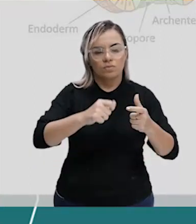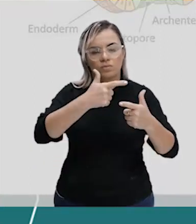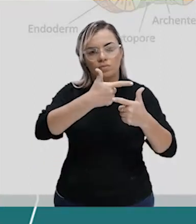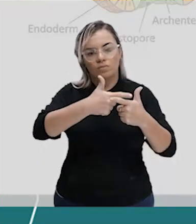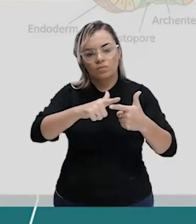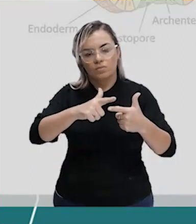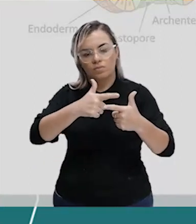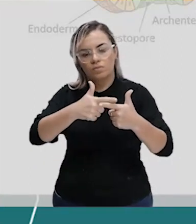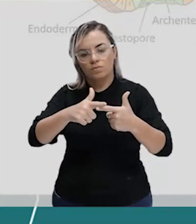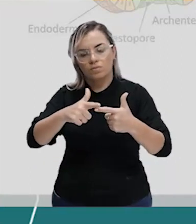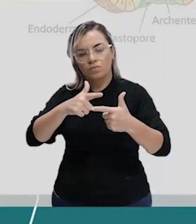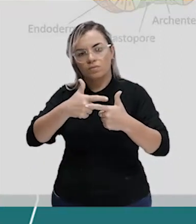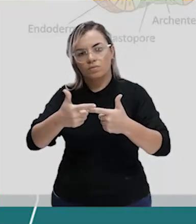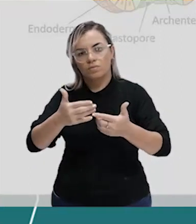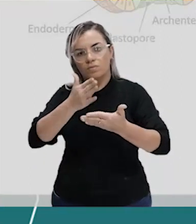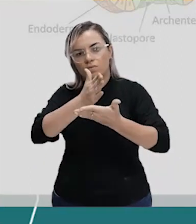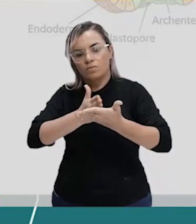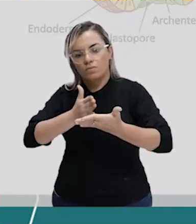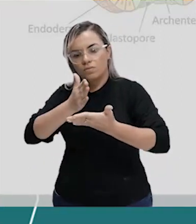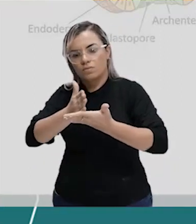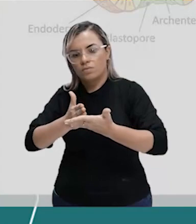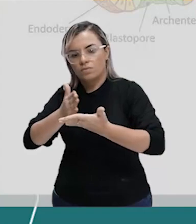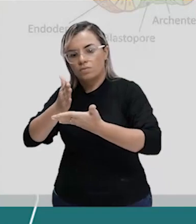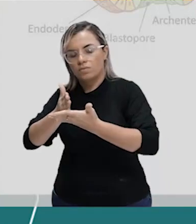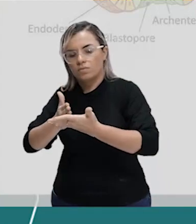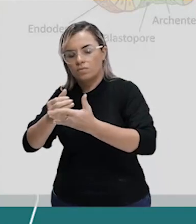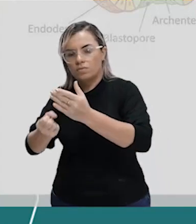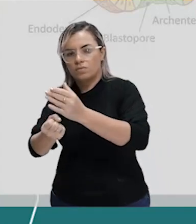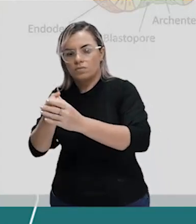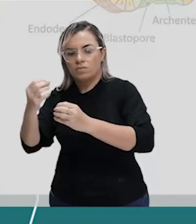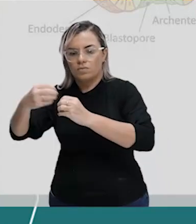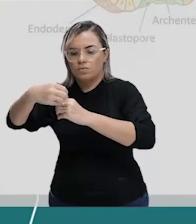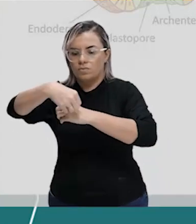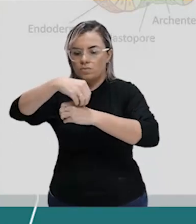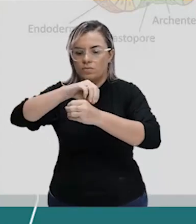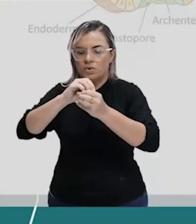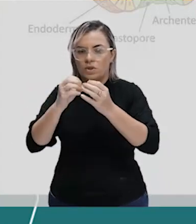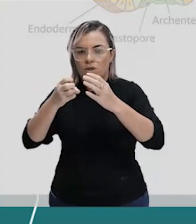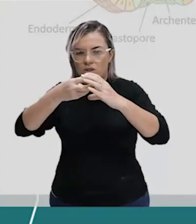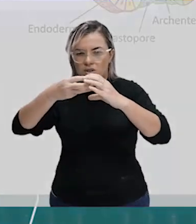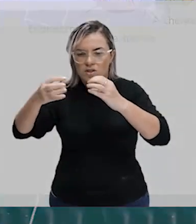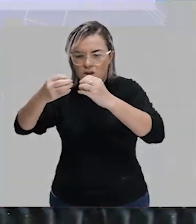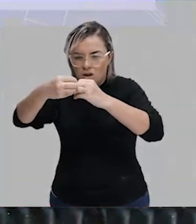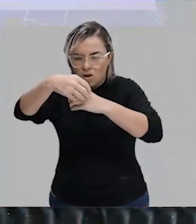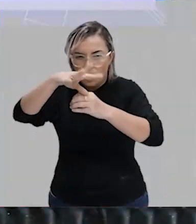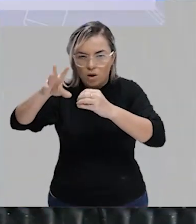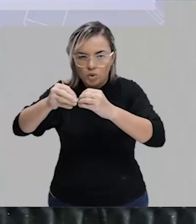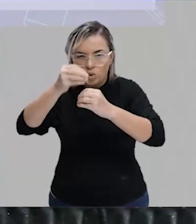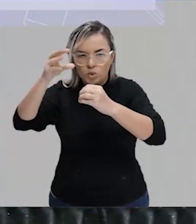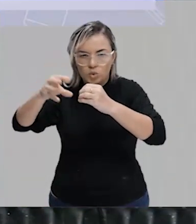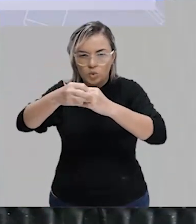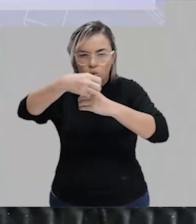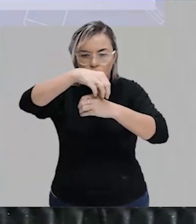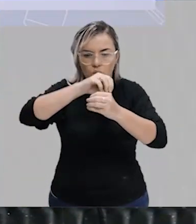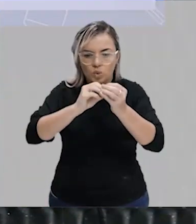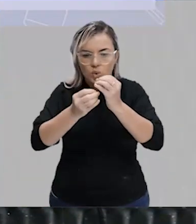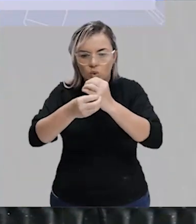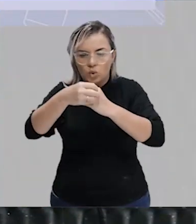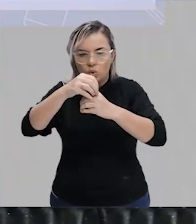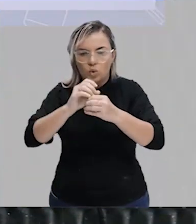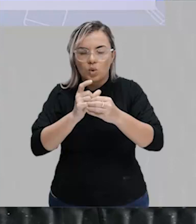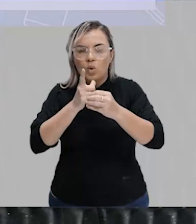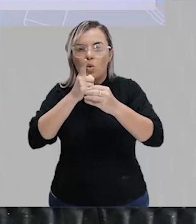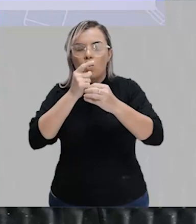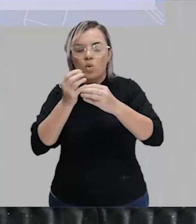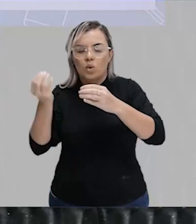de segmentação. Depois forma a mórula, que é um monte de célula tudo junto. Com o tempo, ela vai acumular um líquido no interior